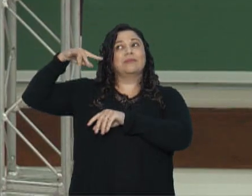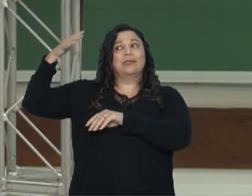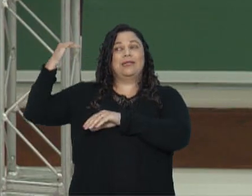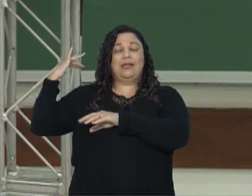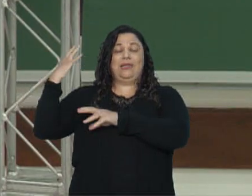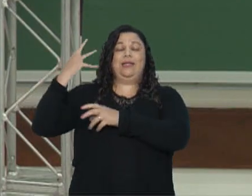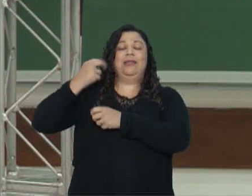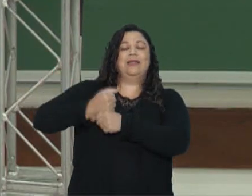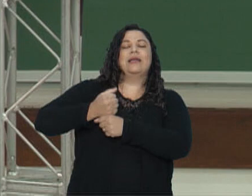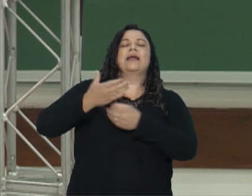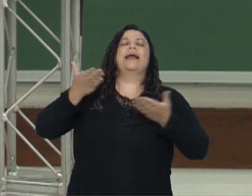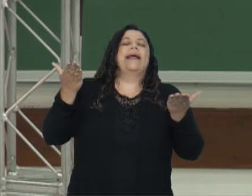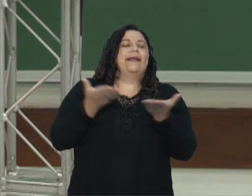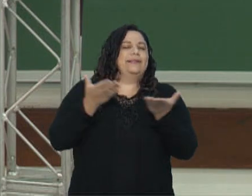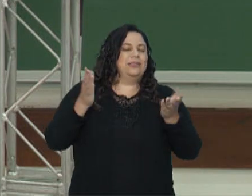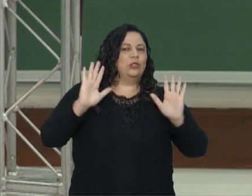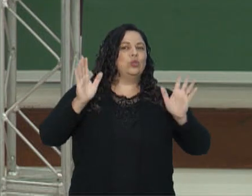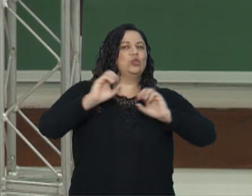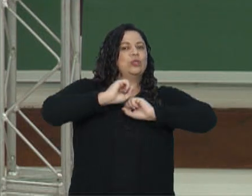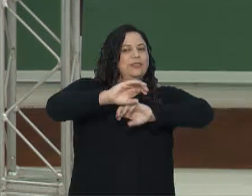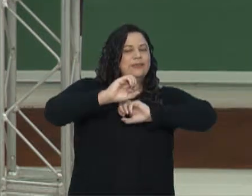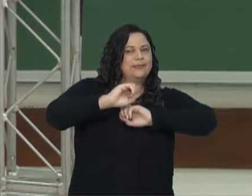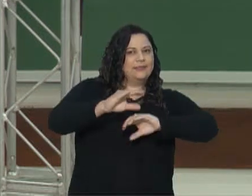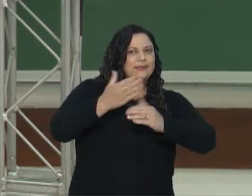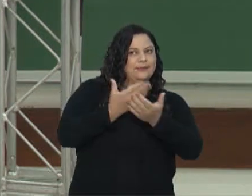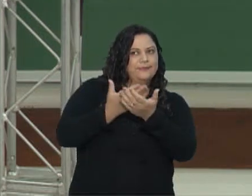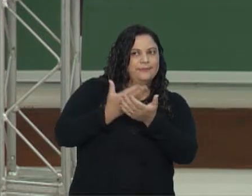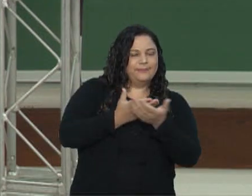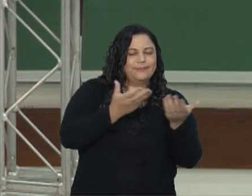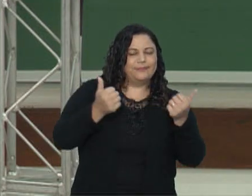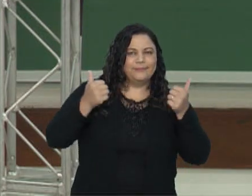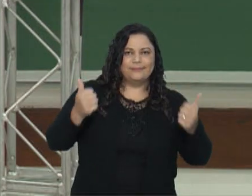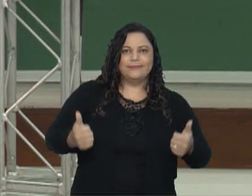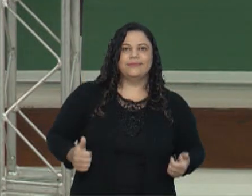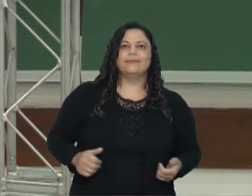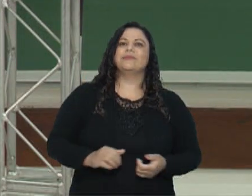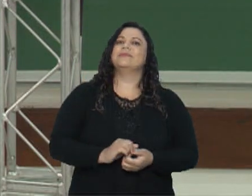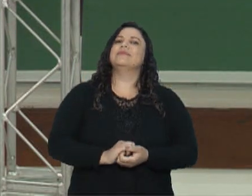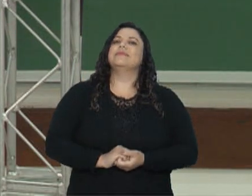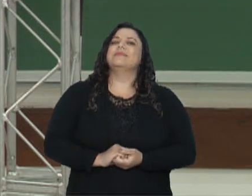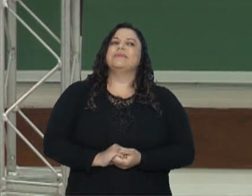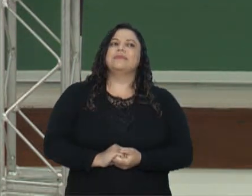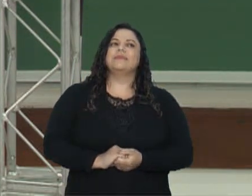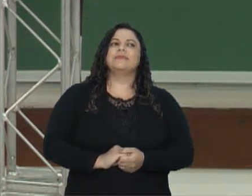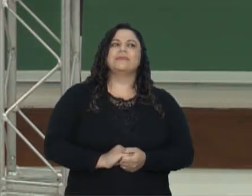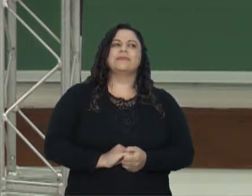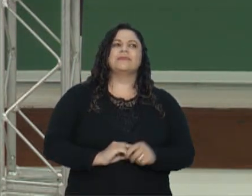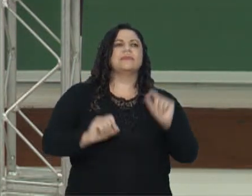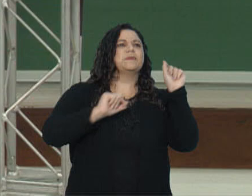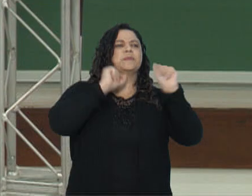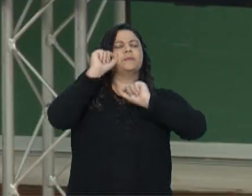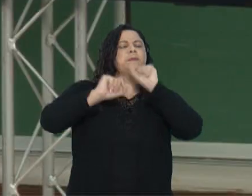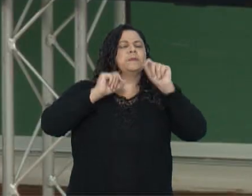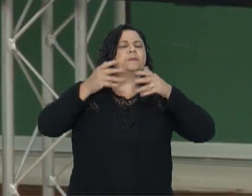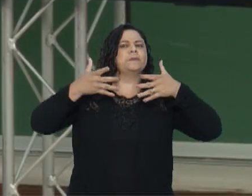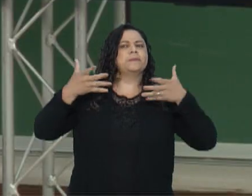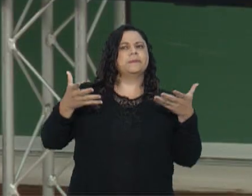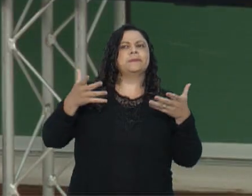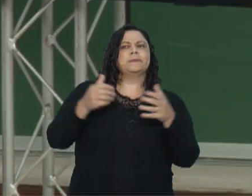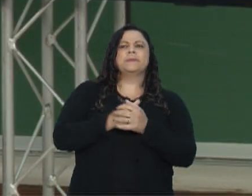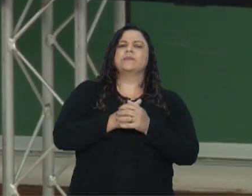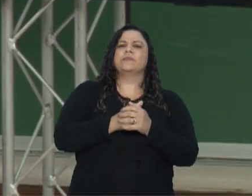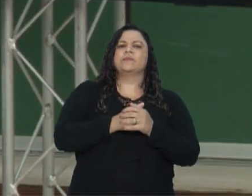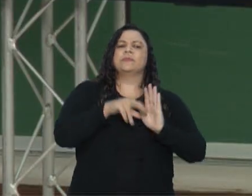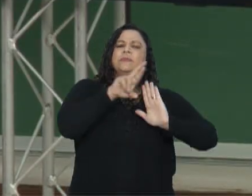já trabalhamos aí a lo largo, no decorrer das aulas, vale? Qual é a ideia aqui que nós temos então? Ordenar